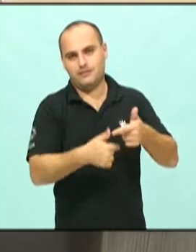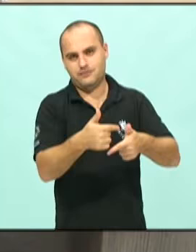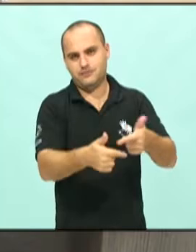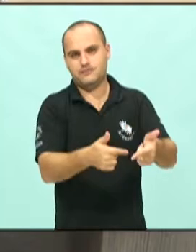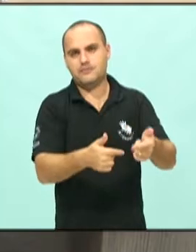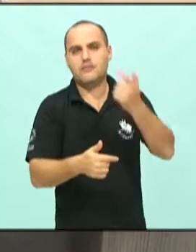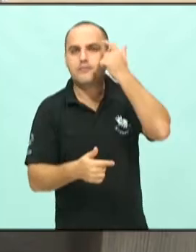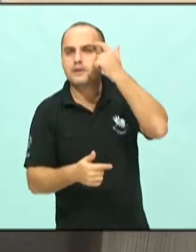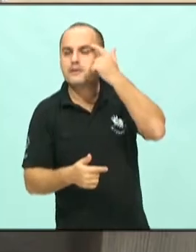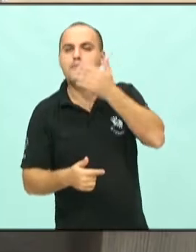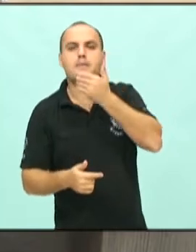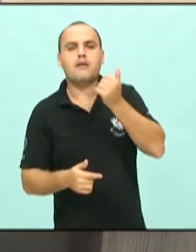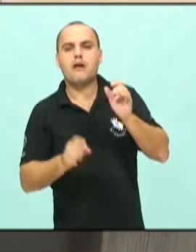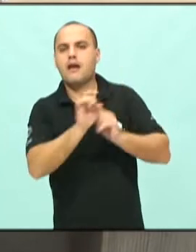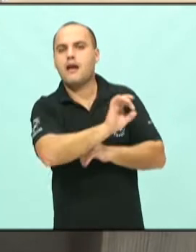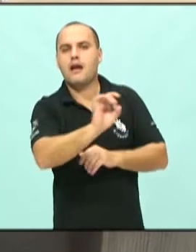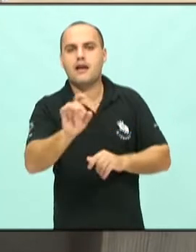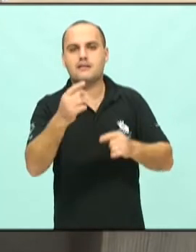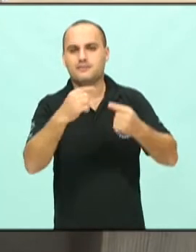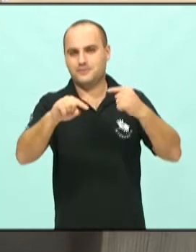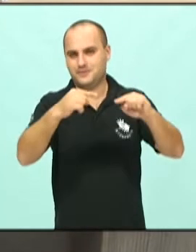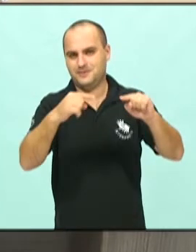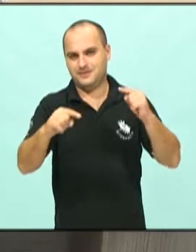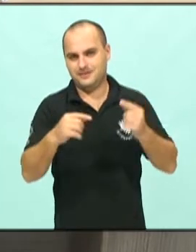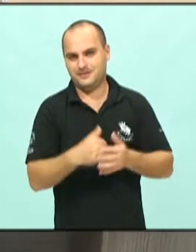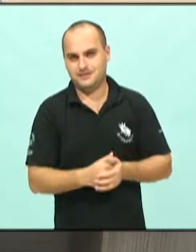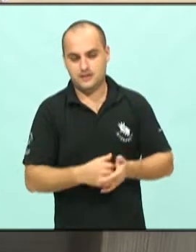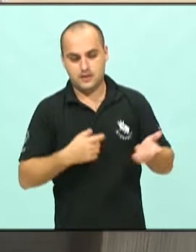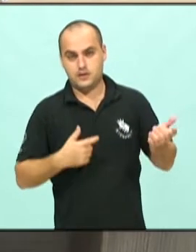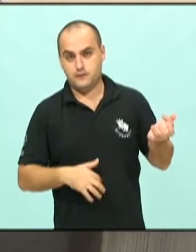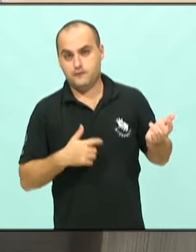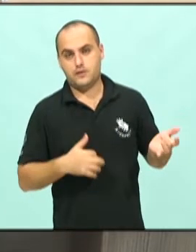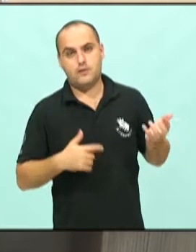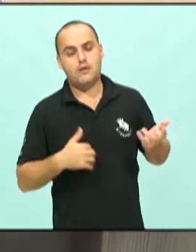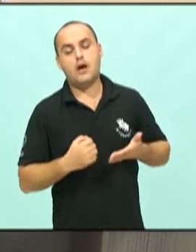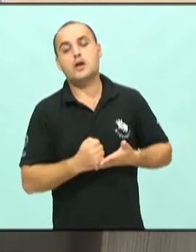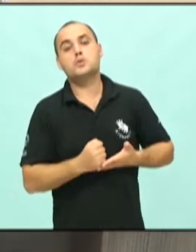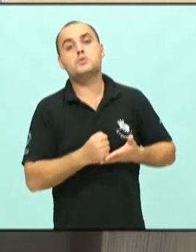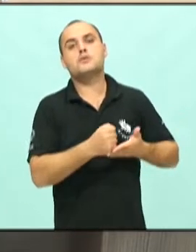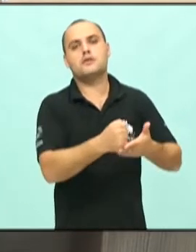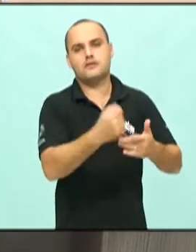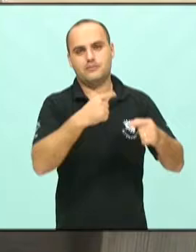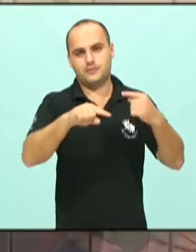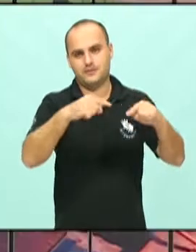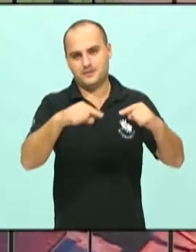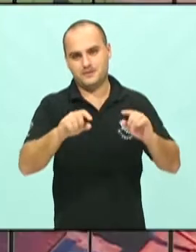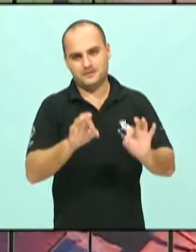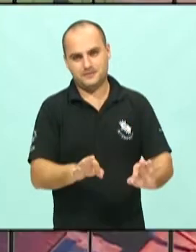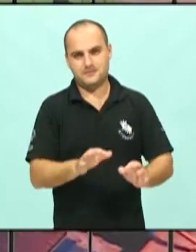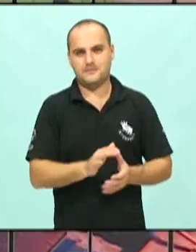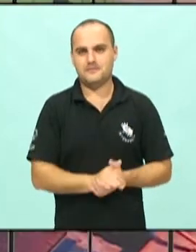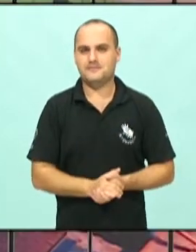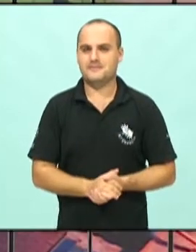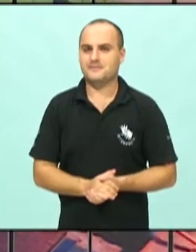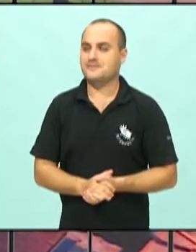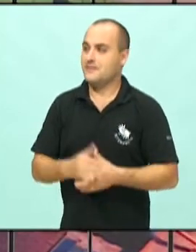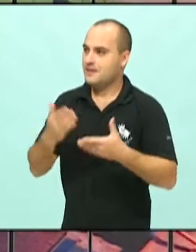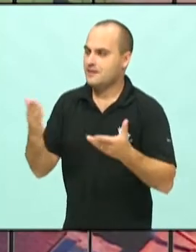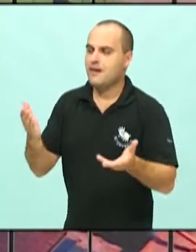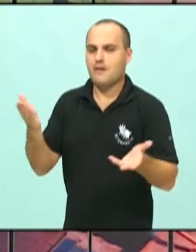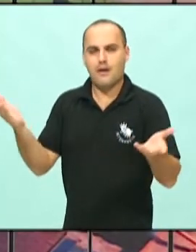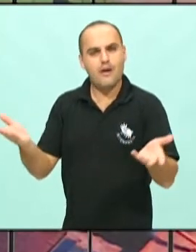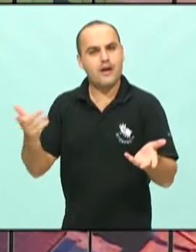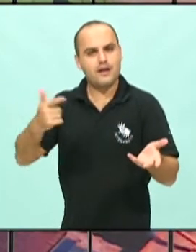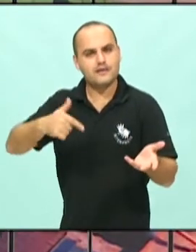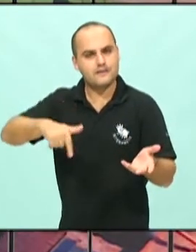pensar no que era melhor para cada música, né? E o violão estava a serviço da música e não o contrário, né? Bom, nós vamos ouvir